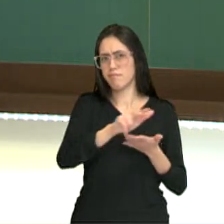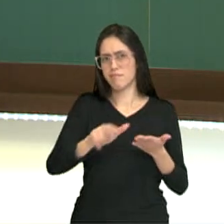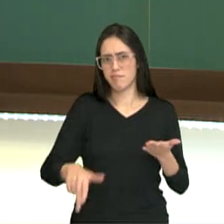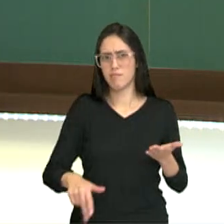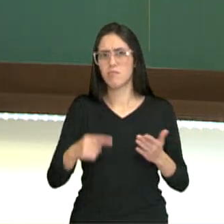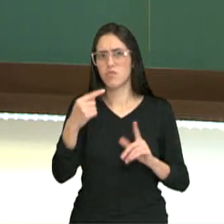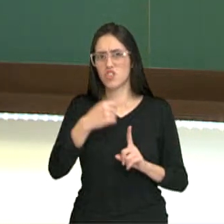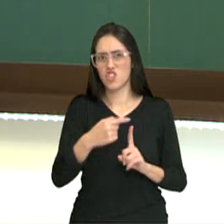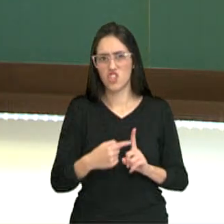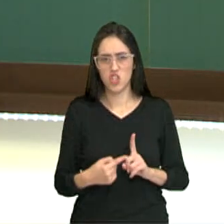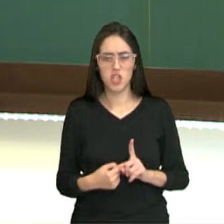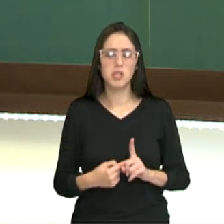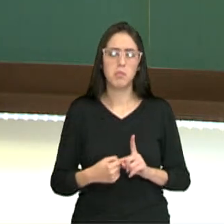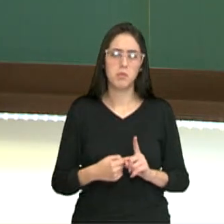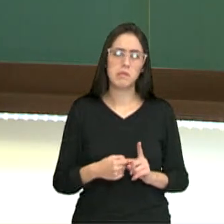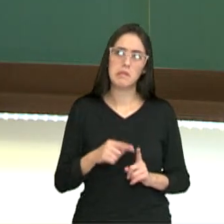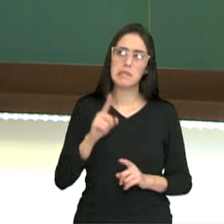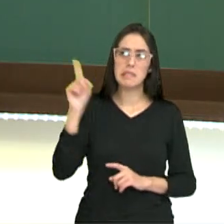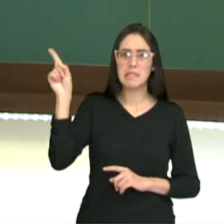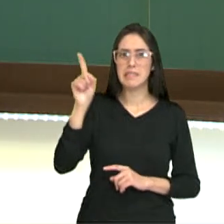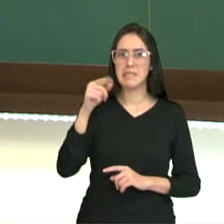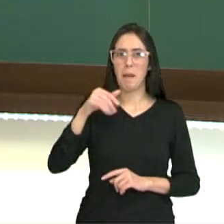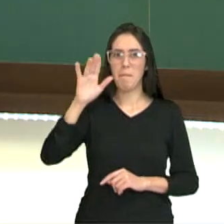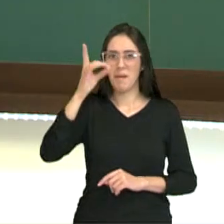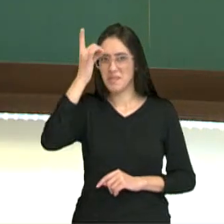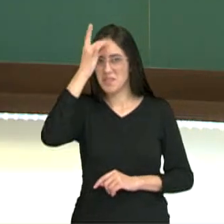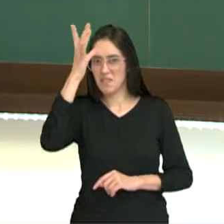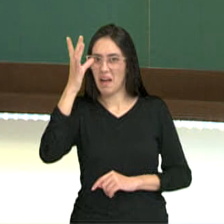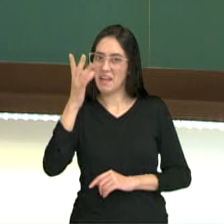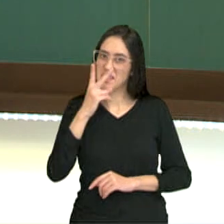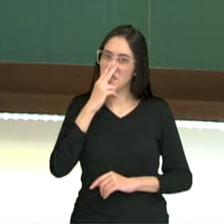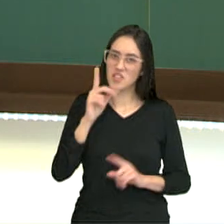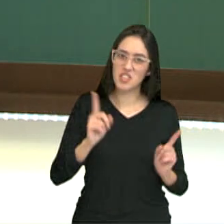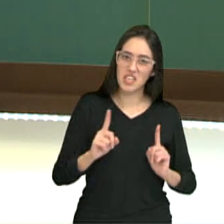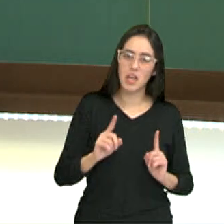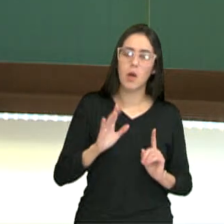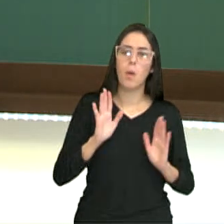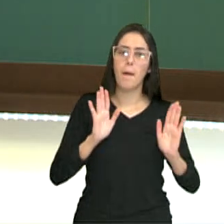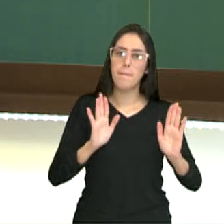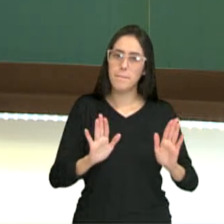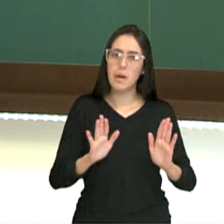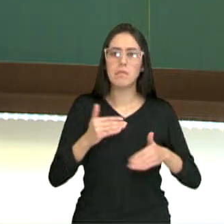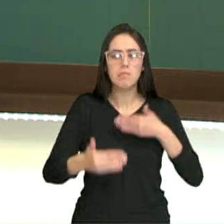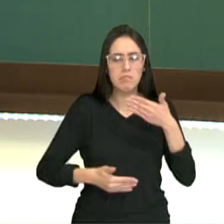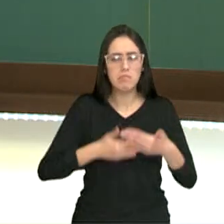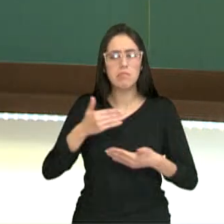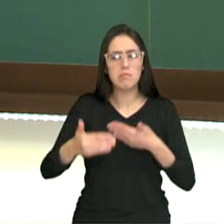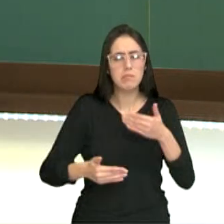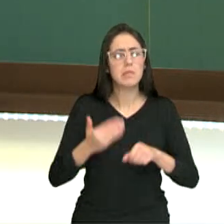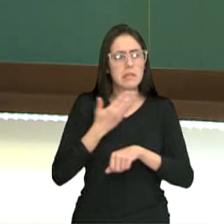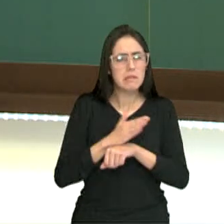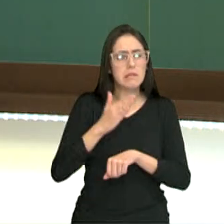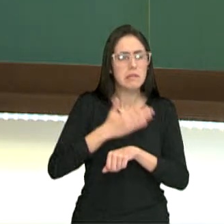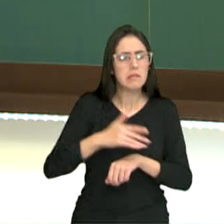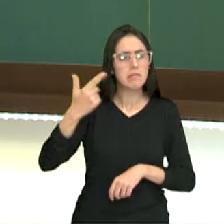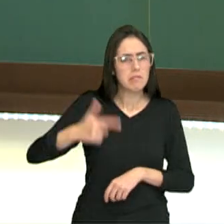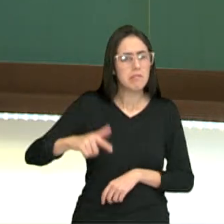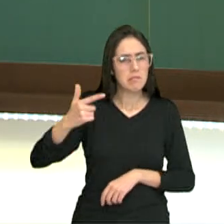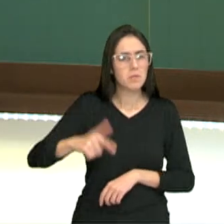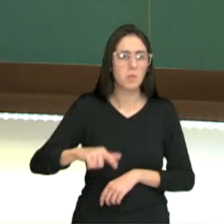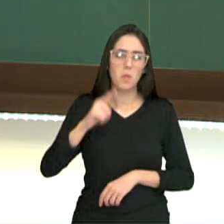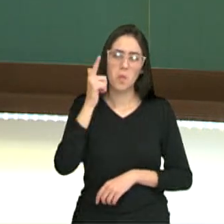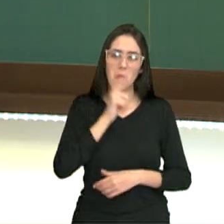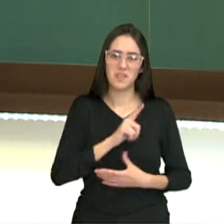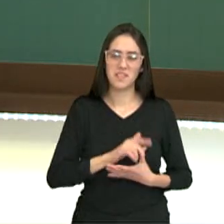né? Talvez não a mais fácil, não a mais indicada para iniciantes, mas com o tempo, com o treino, todo mundo consegue realizar.